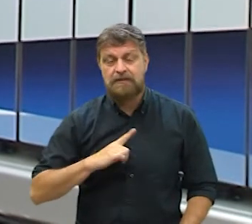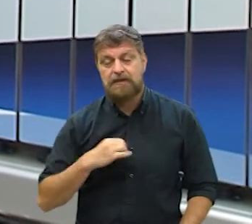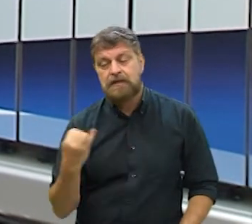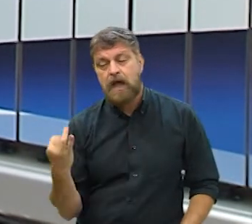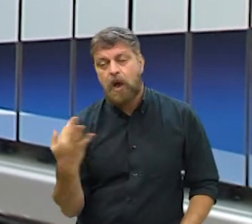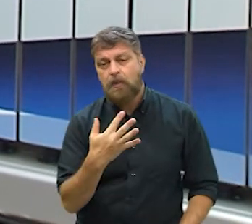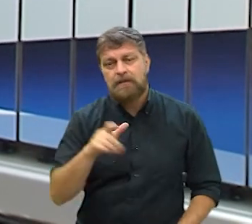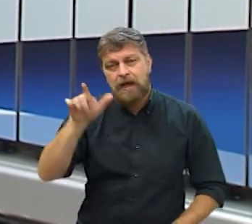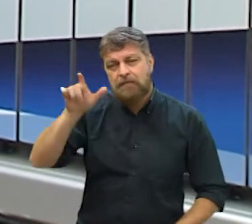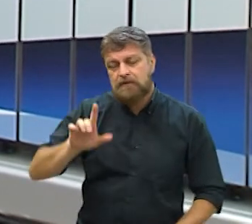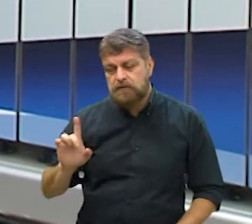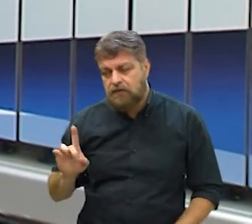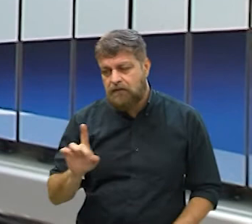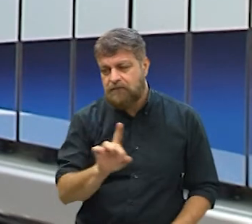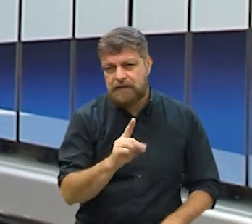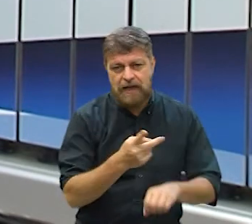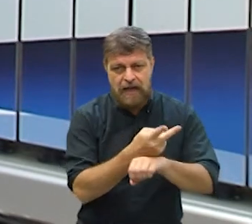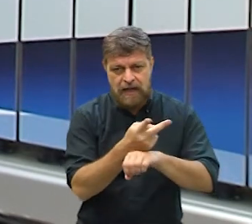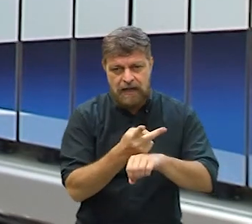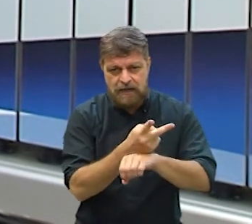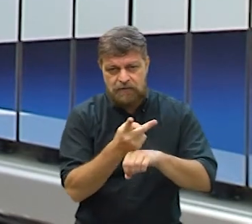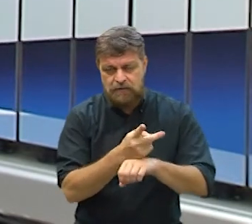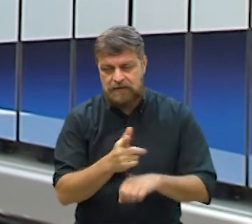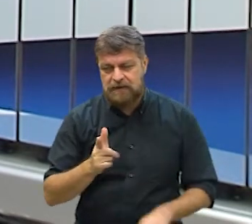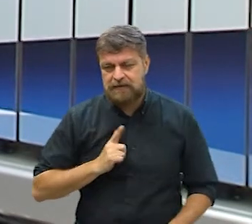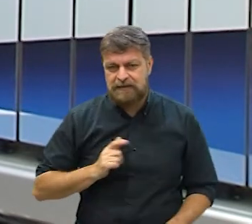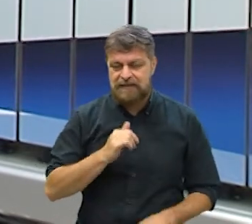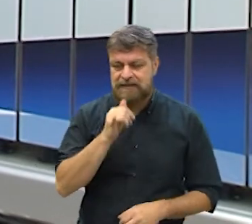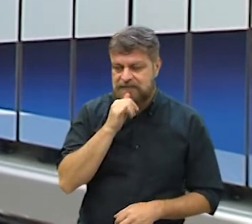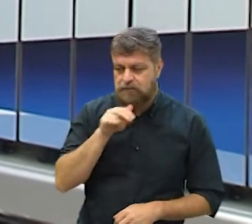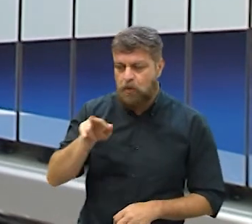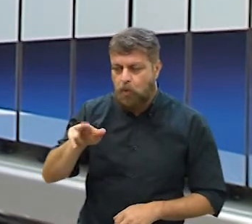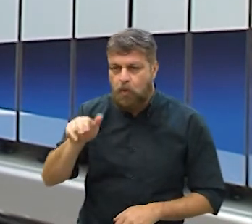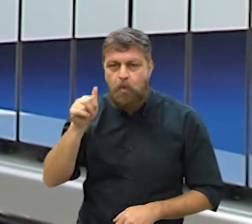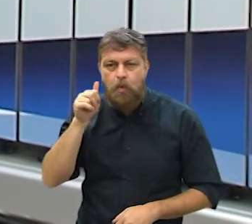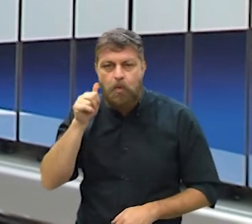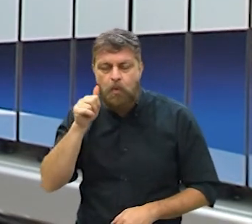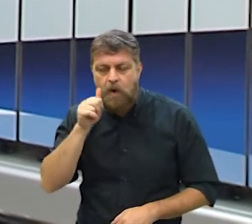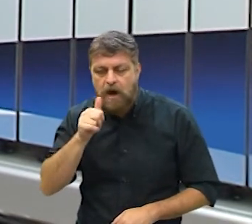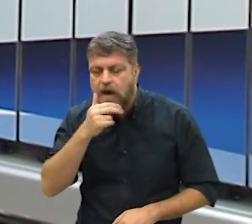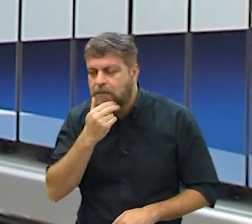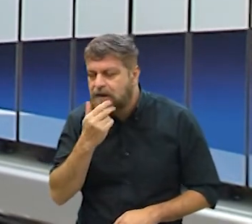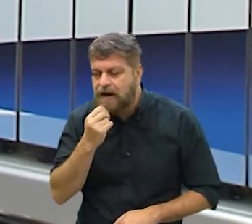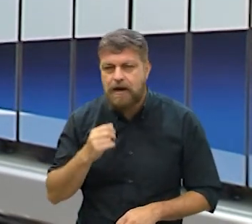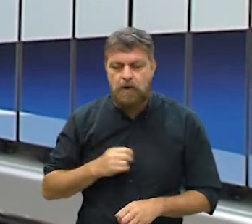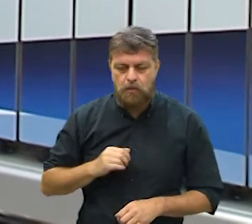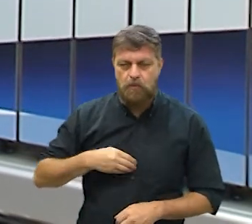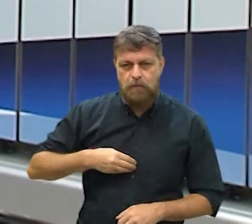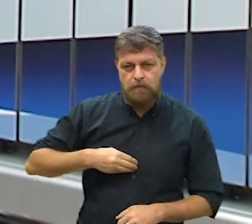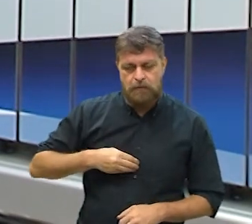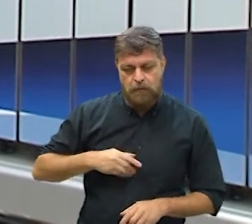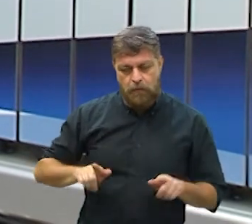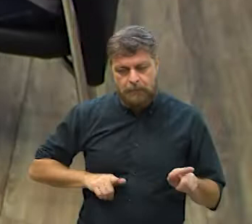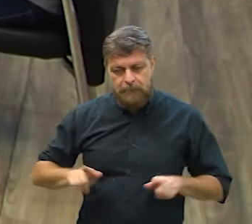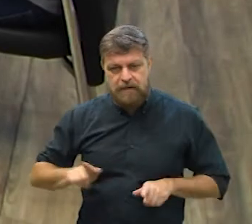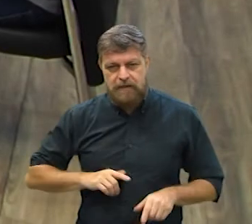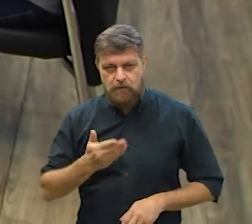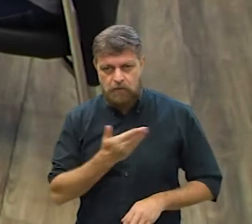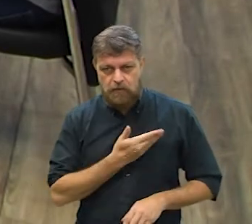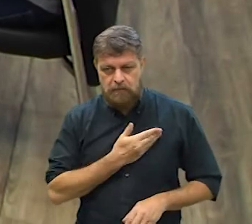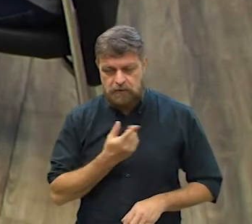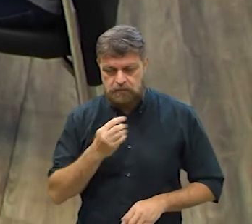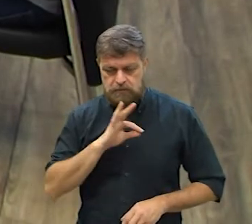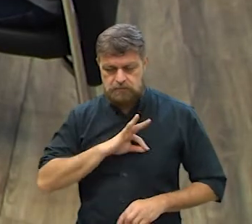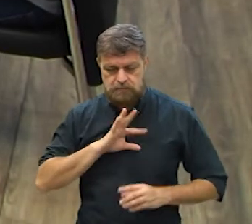ela pode procurar uma renda composta, então com um irmão, com um primo ou até um amigo?